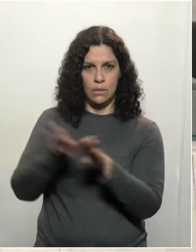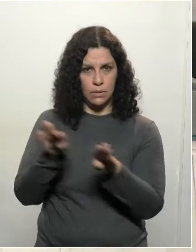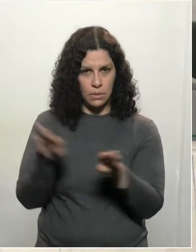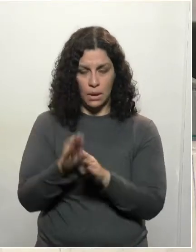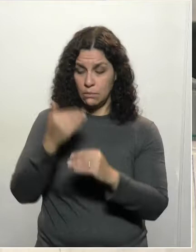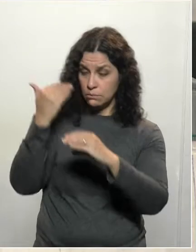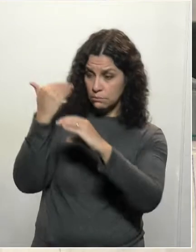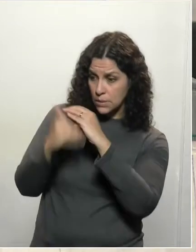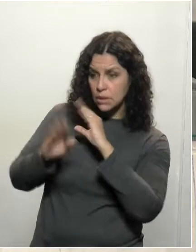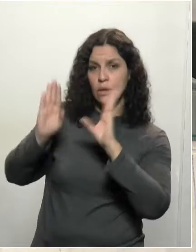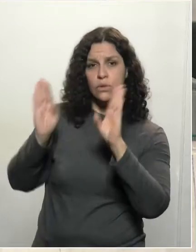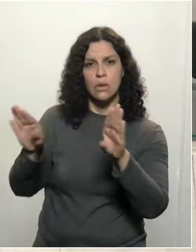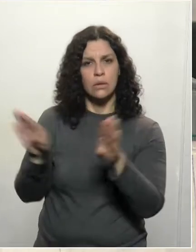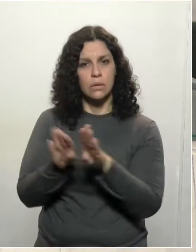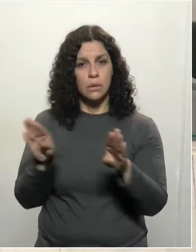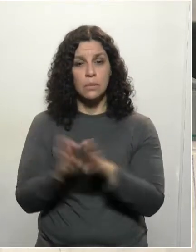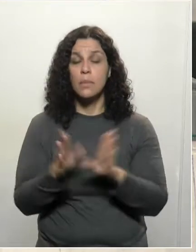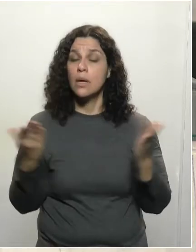a ele